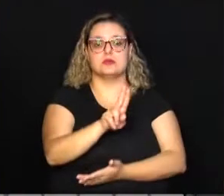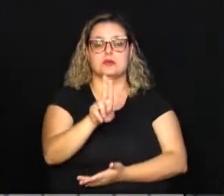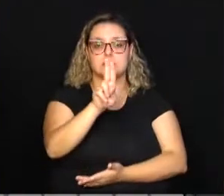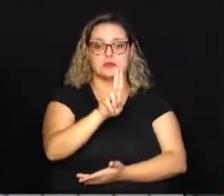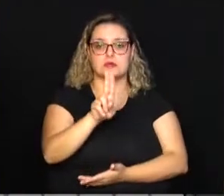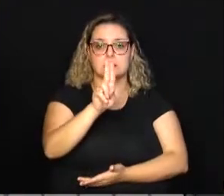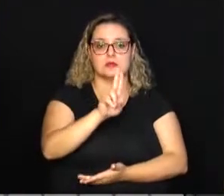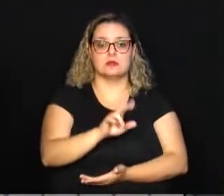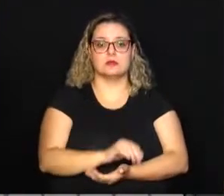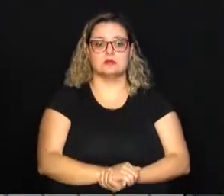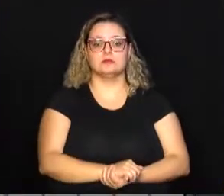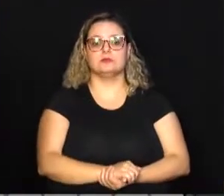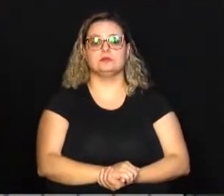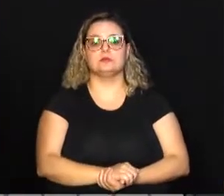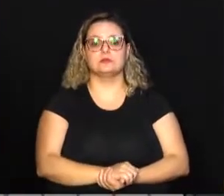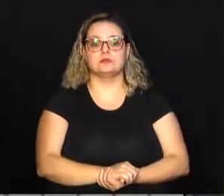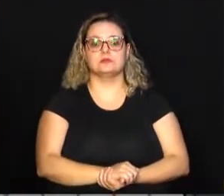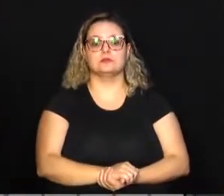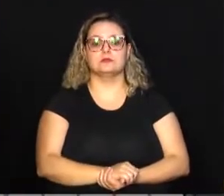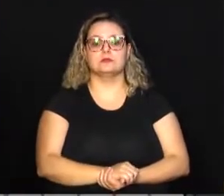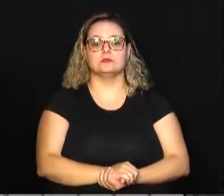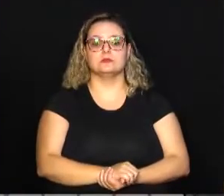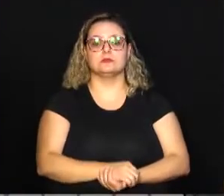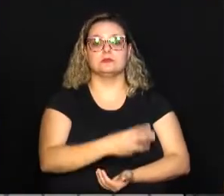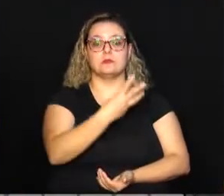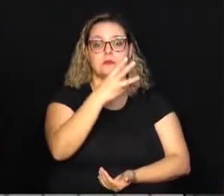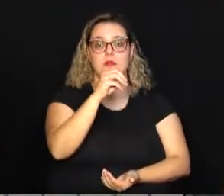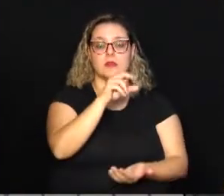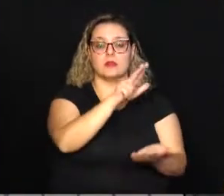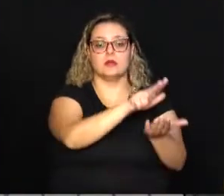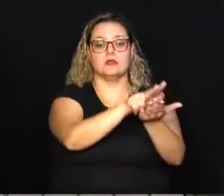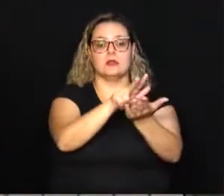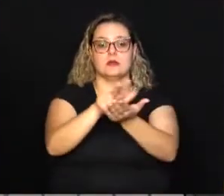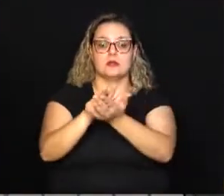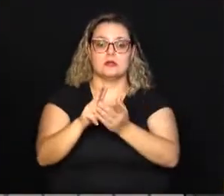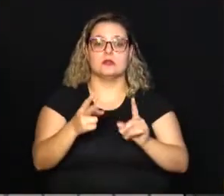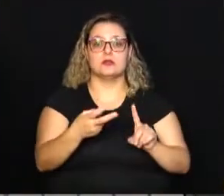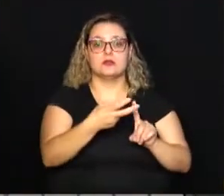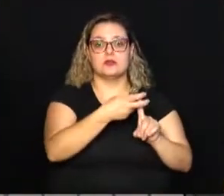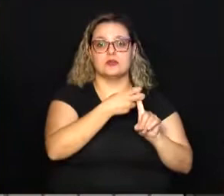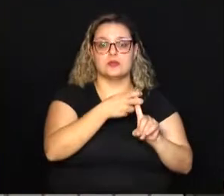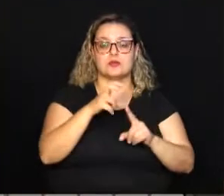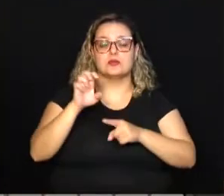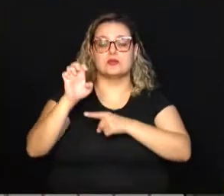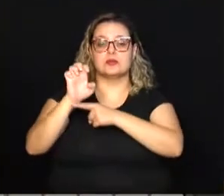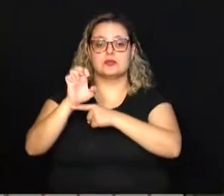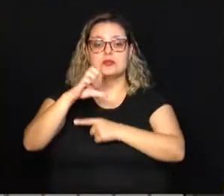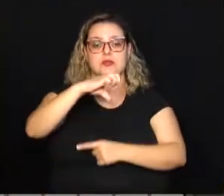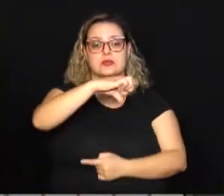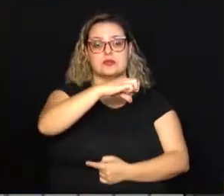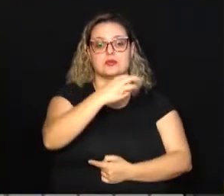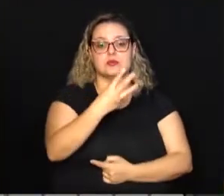97,48%, 30 leitos do SUS estadual, com